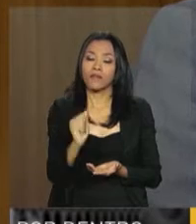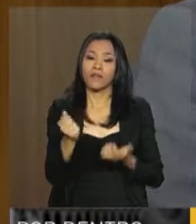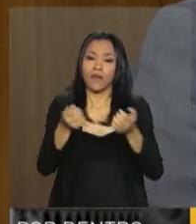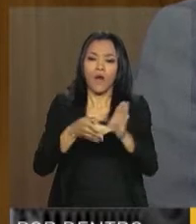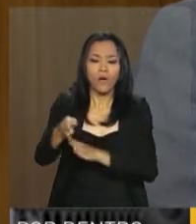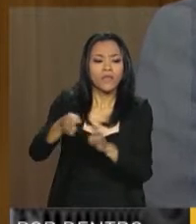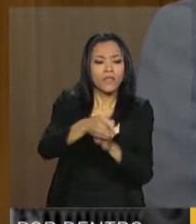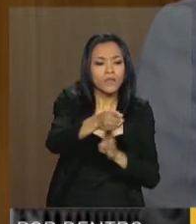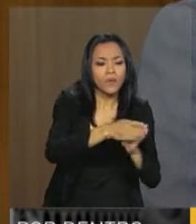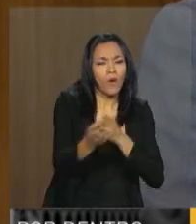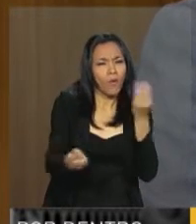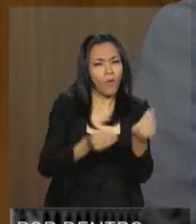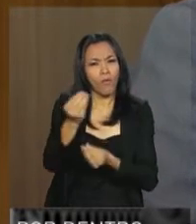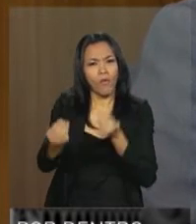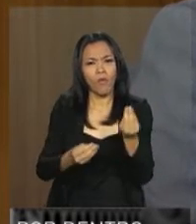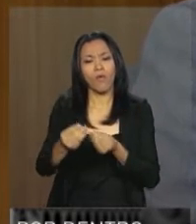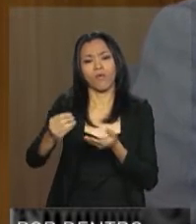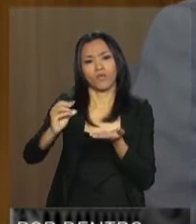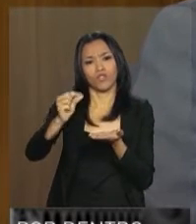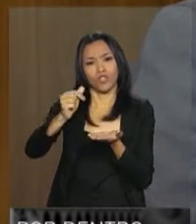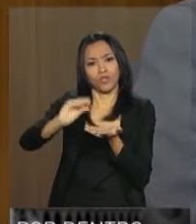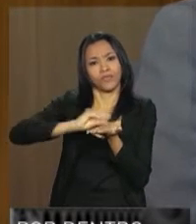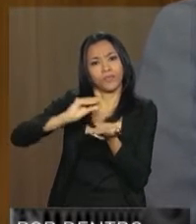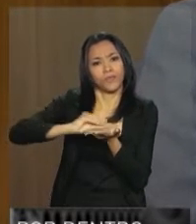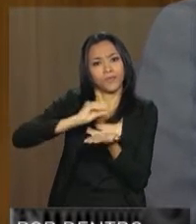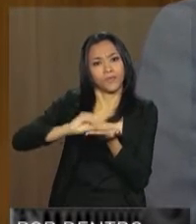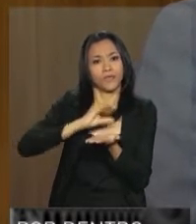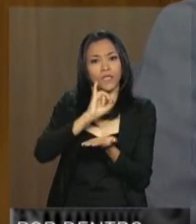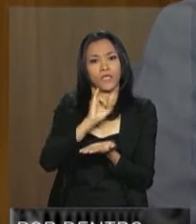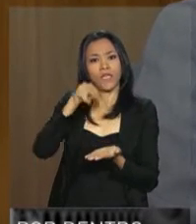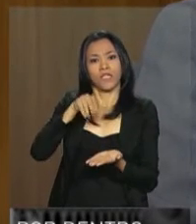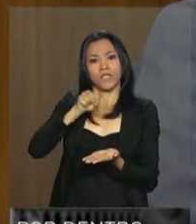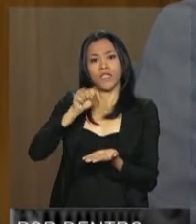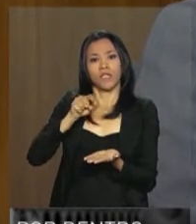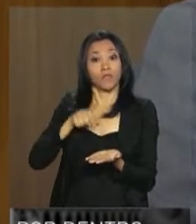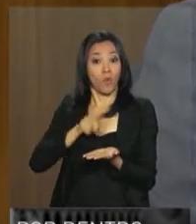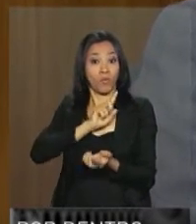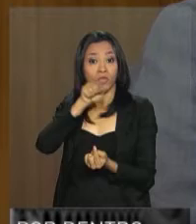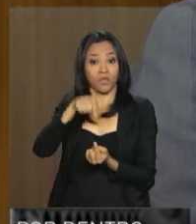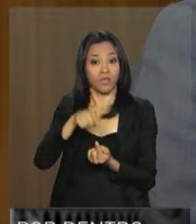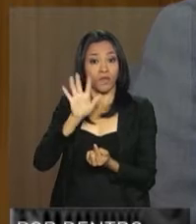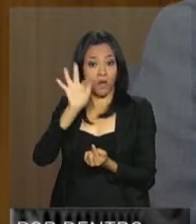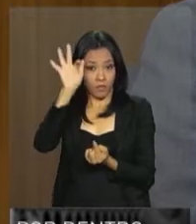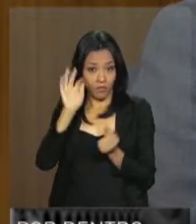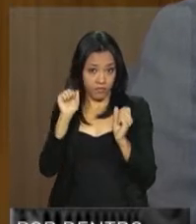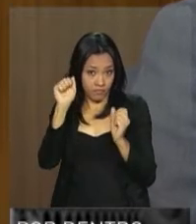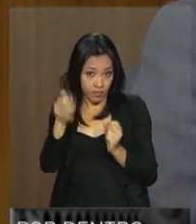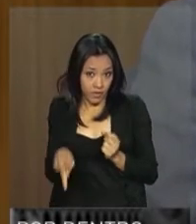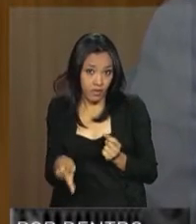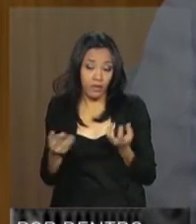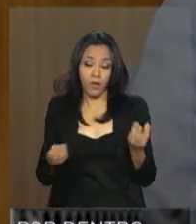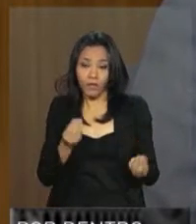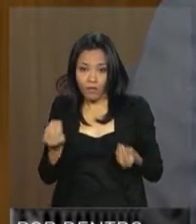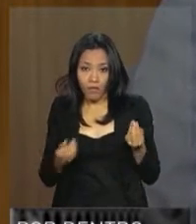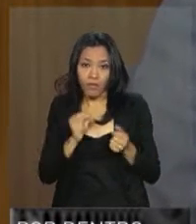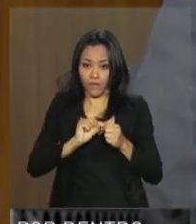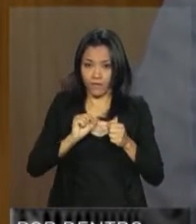contribuição para fins de aposentadoria o recolhimento do inss para o trabalhador